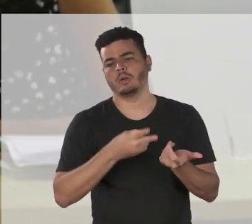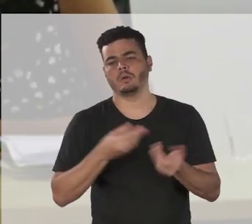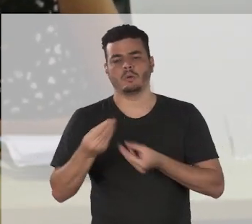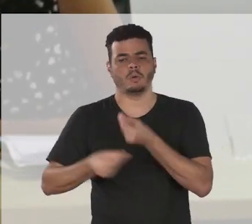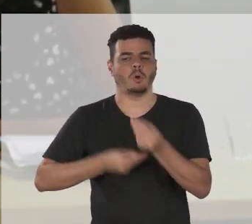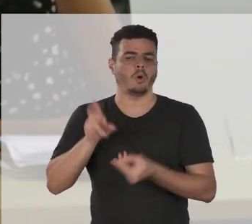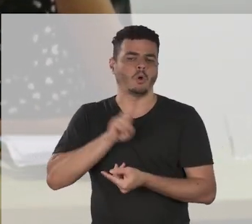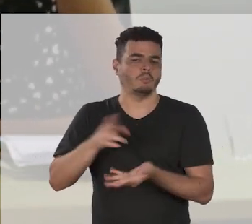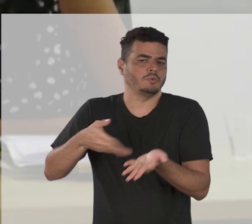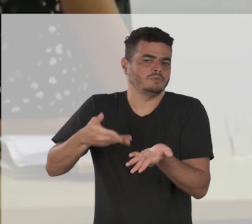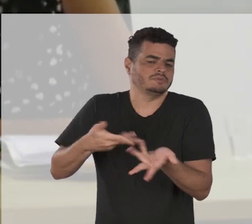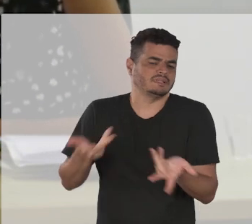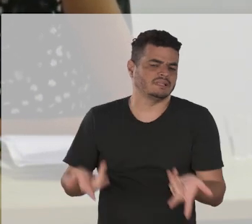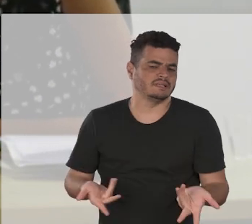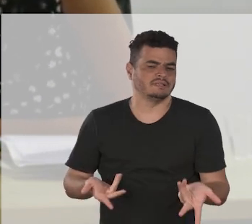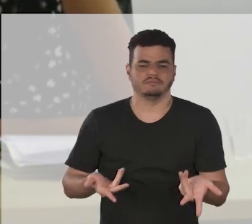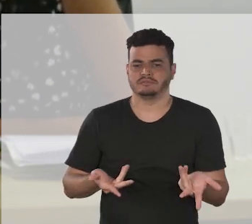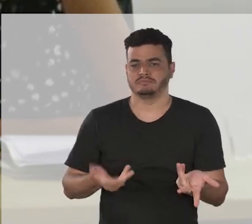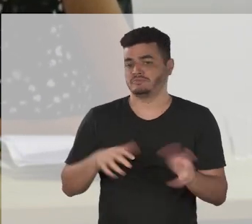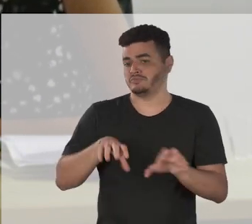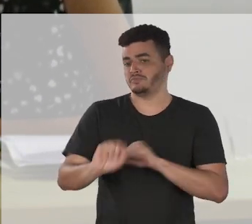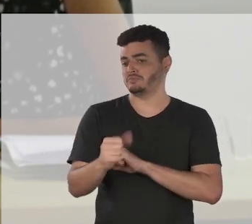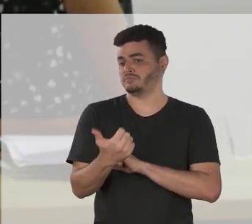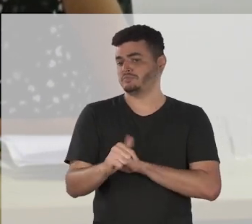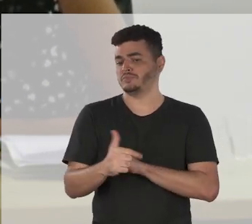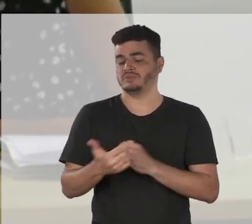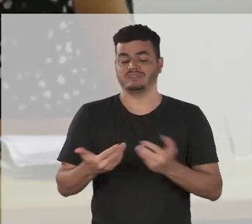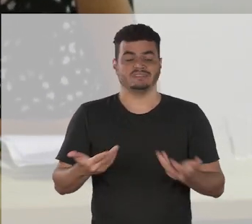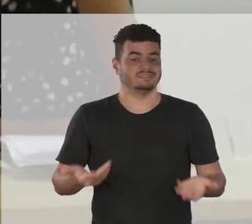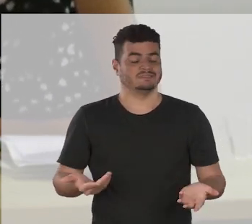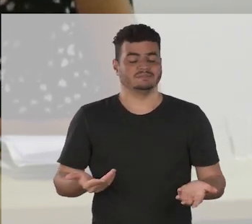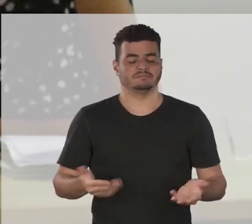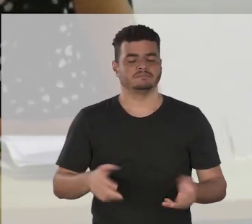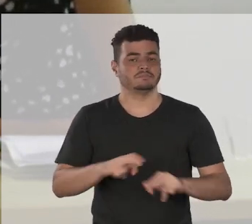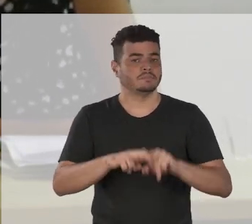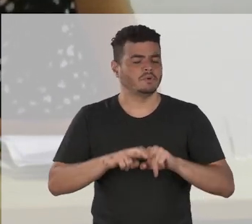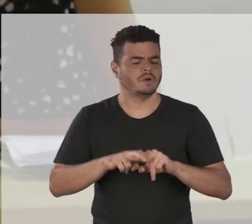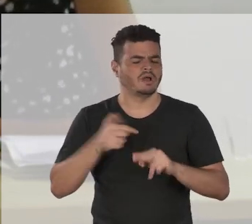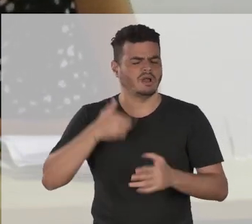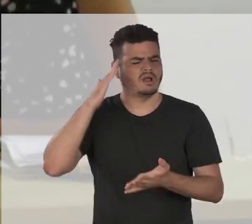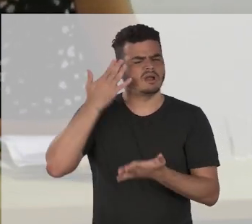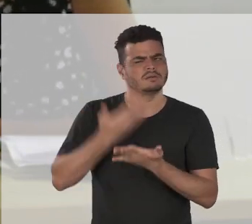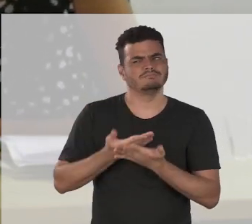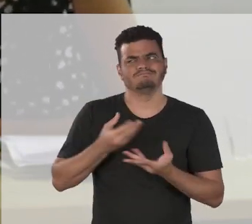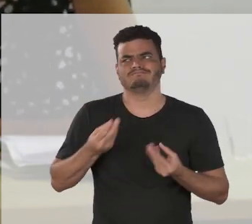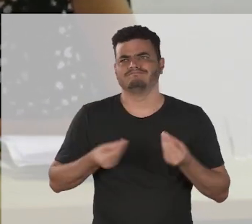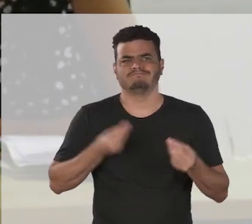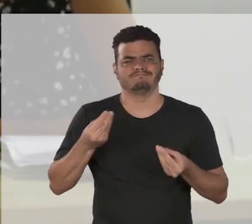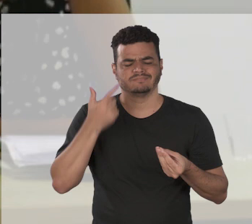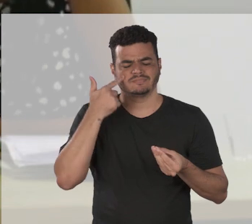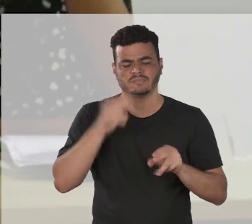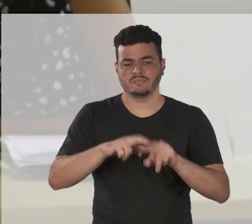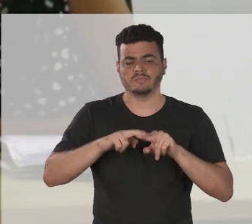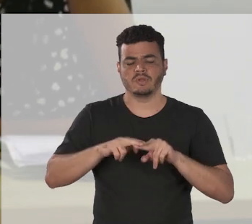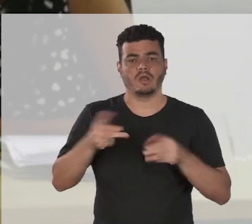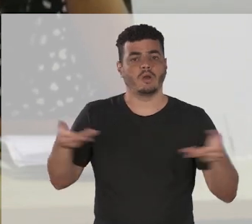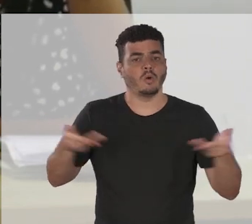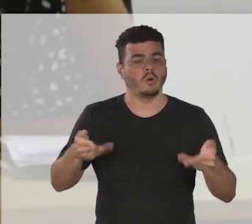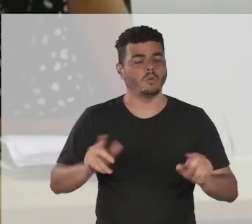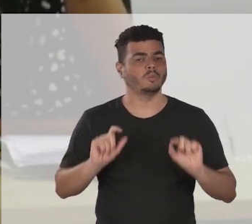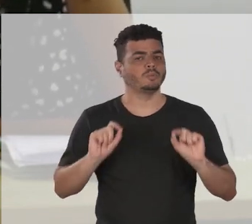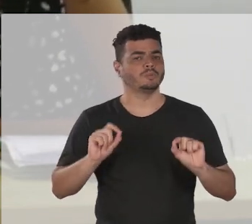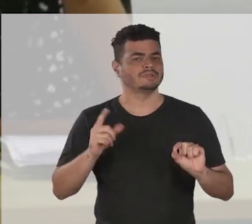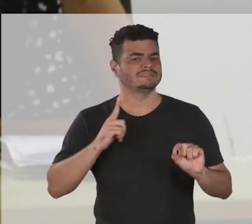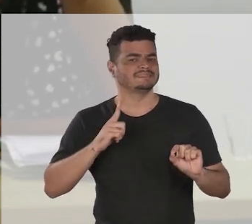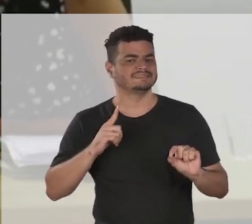muito importante também a figura do bibliotecário como mediador da leitura. Então, creio que, bom, nesse sentido, tem